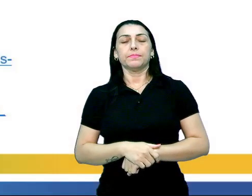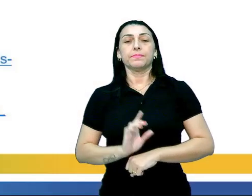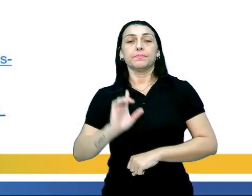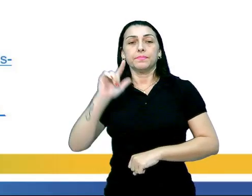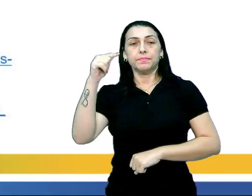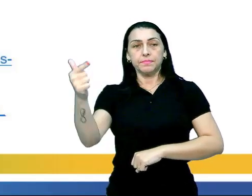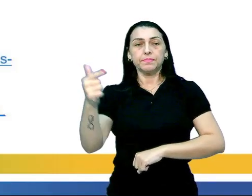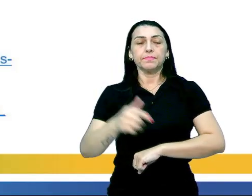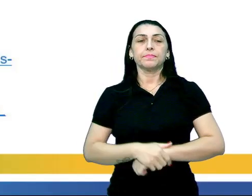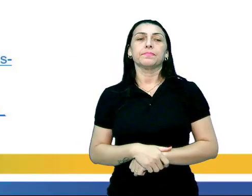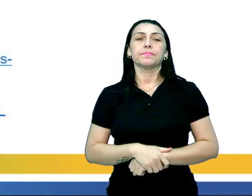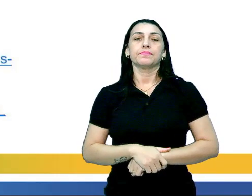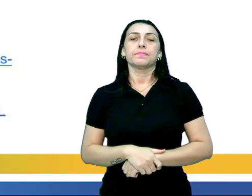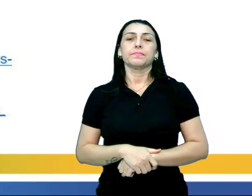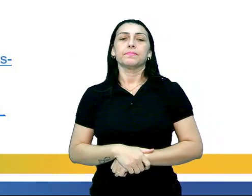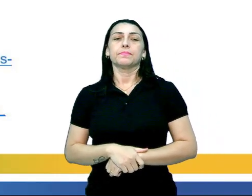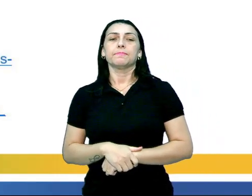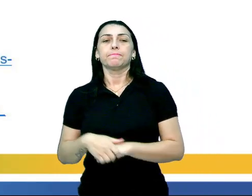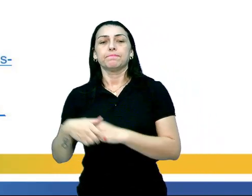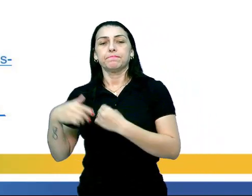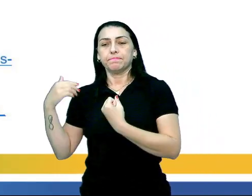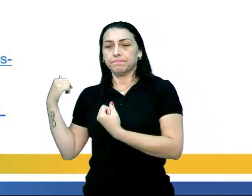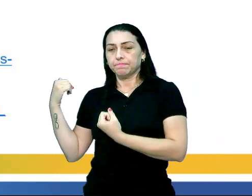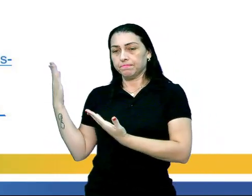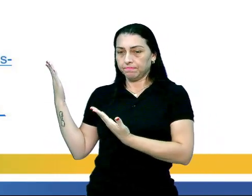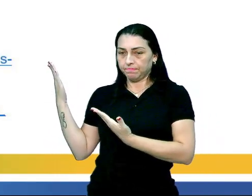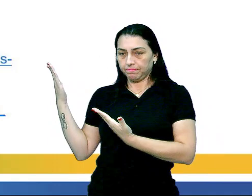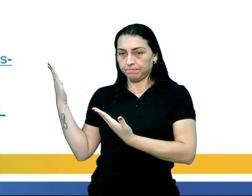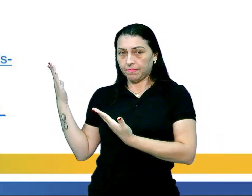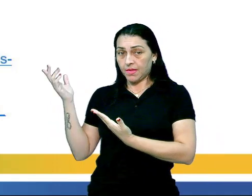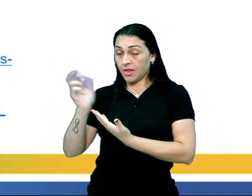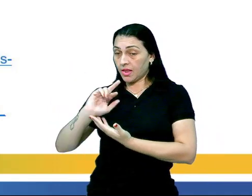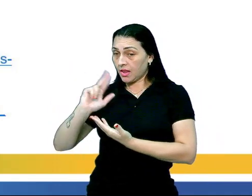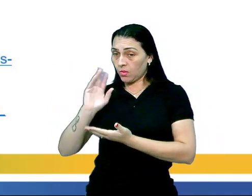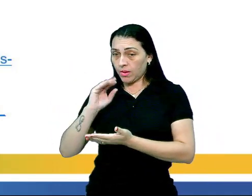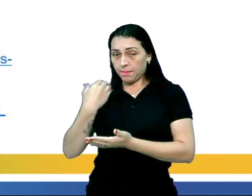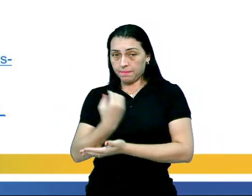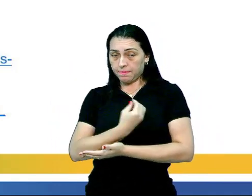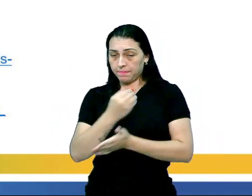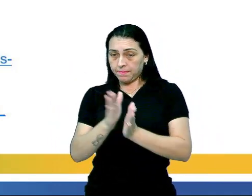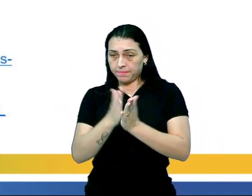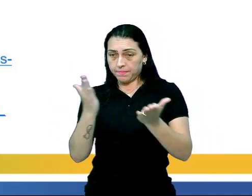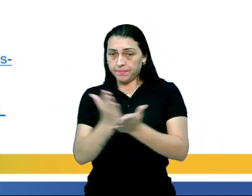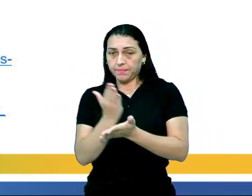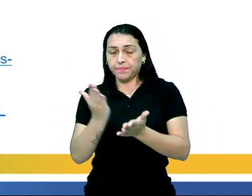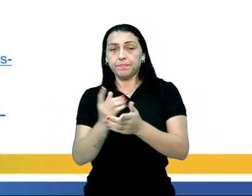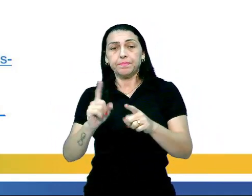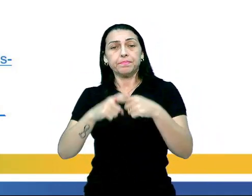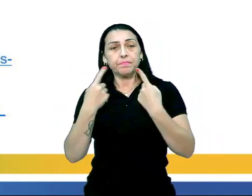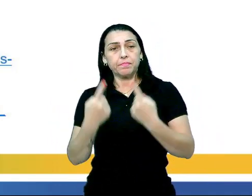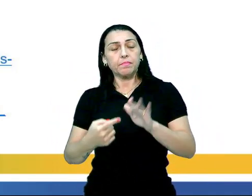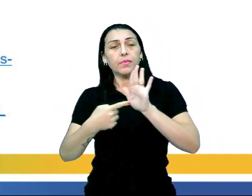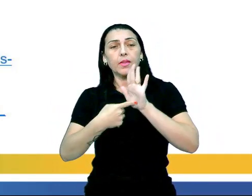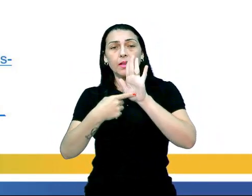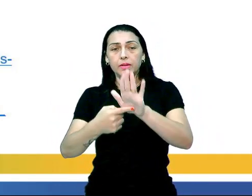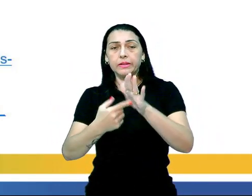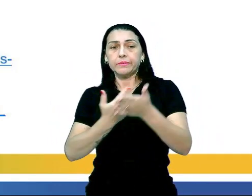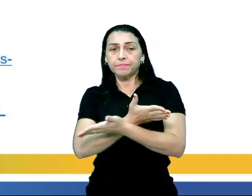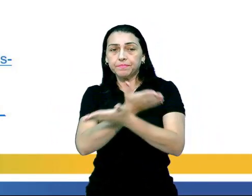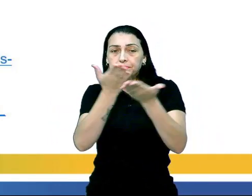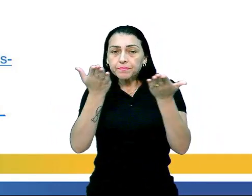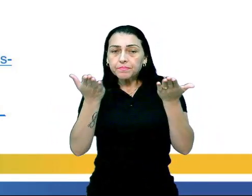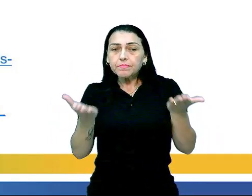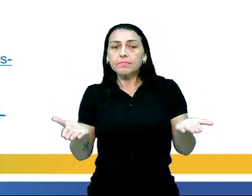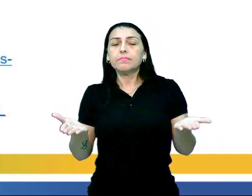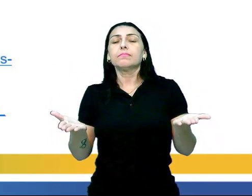uma questão. Essa questão não está no livro didático, mas é uma questão que eu apresento a vocês